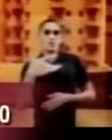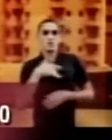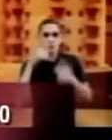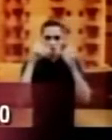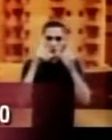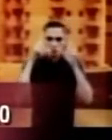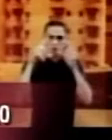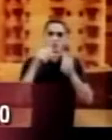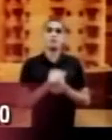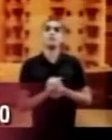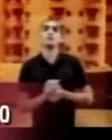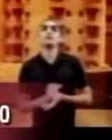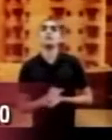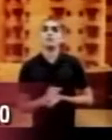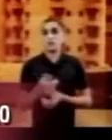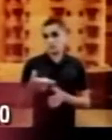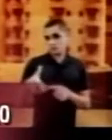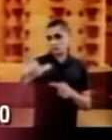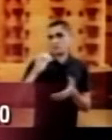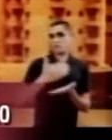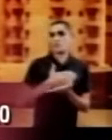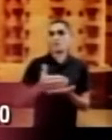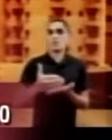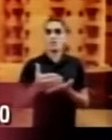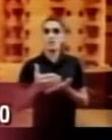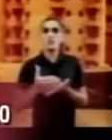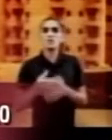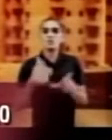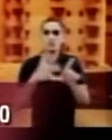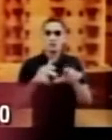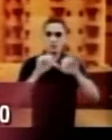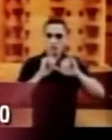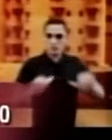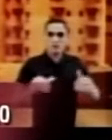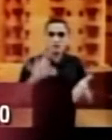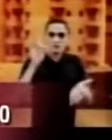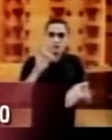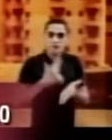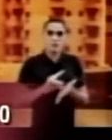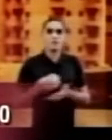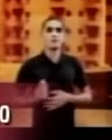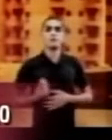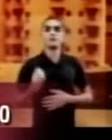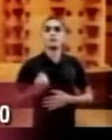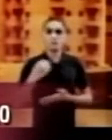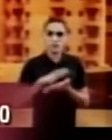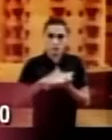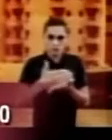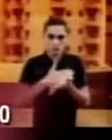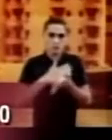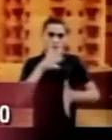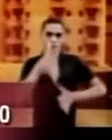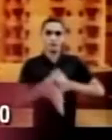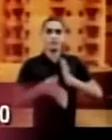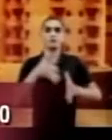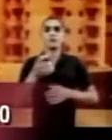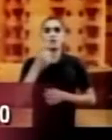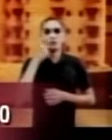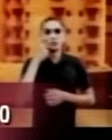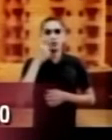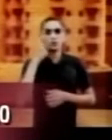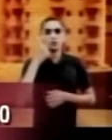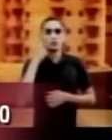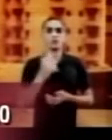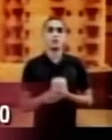Aldenis Borim. E antes de iniciar, eu gostaria de registrar e agradecer a presença do intérprete de Libras,